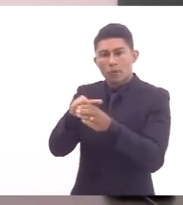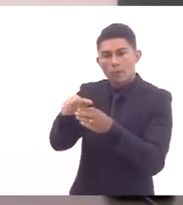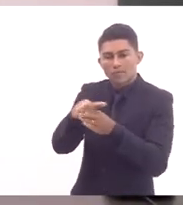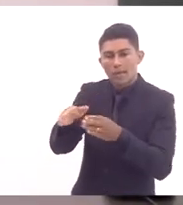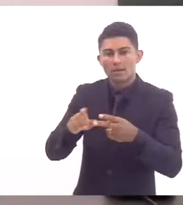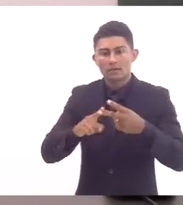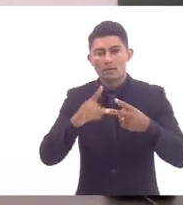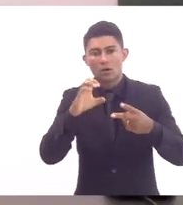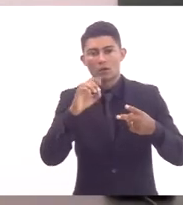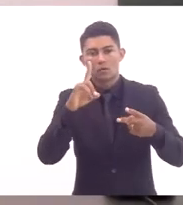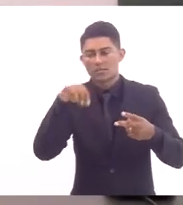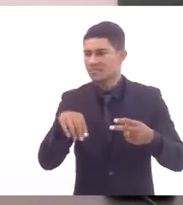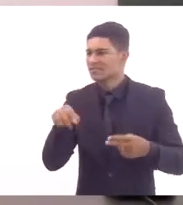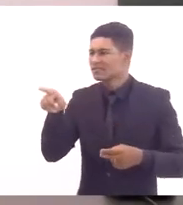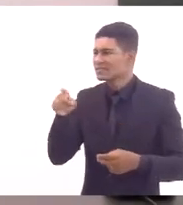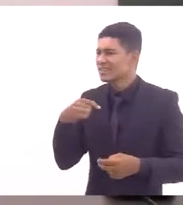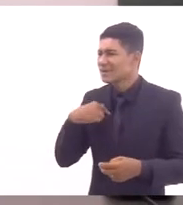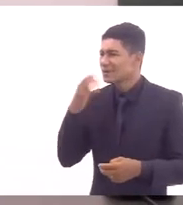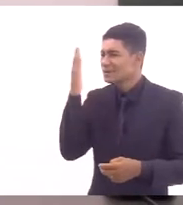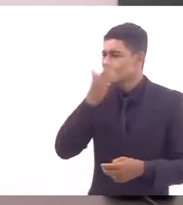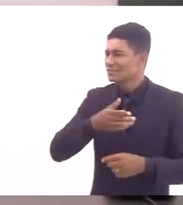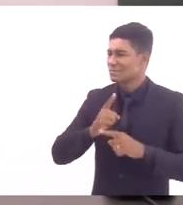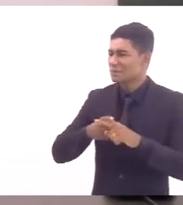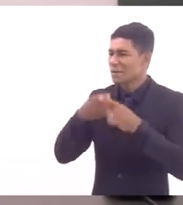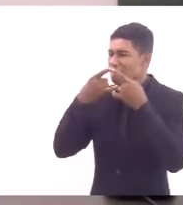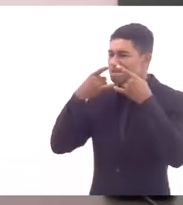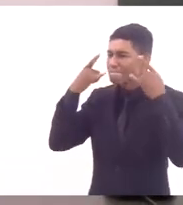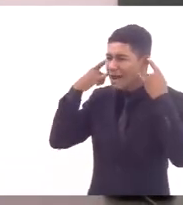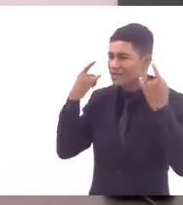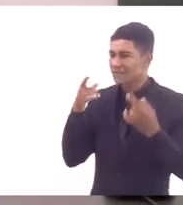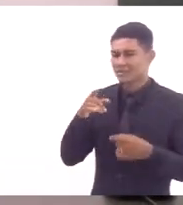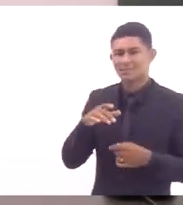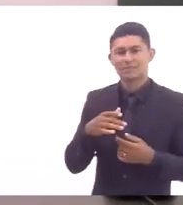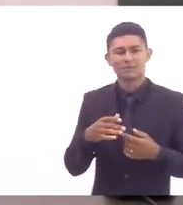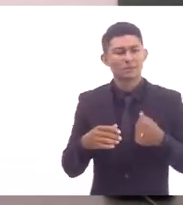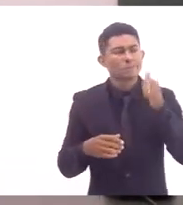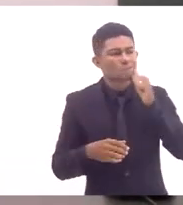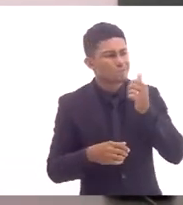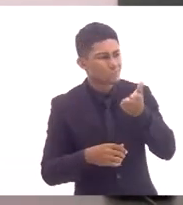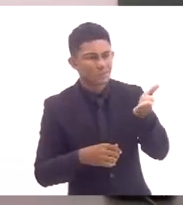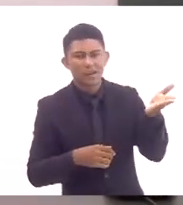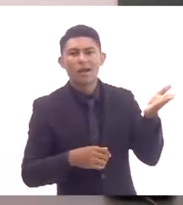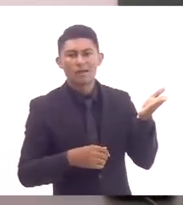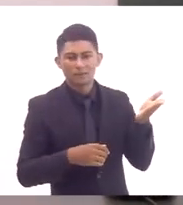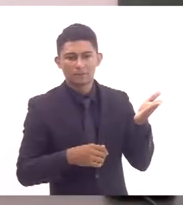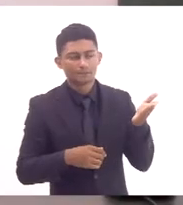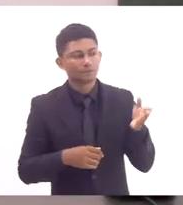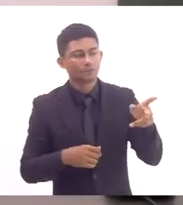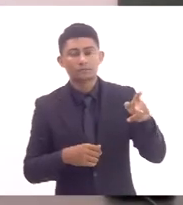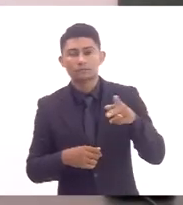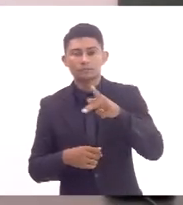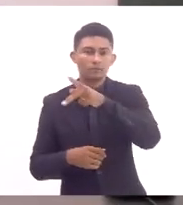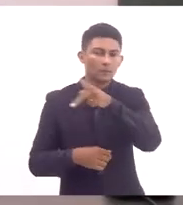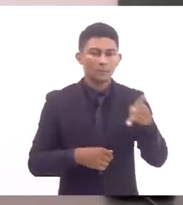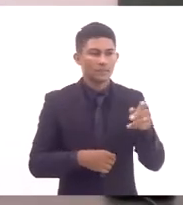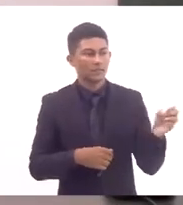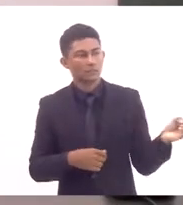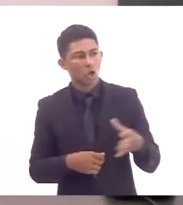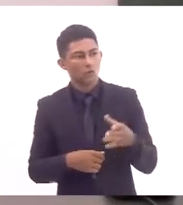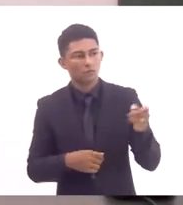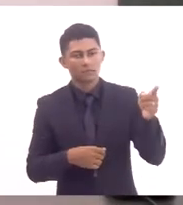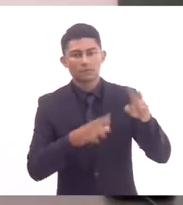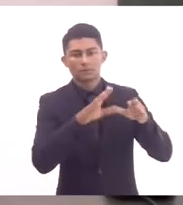de reconhecido Edna que você tava demais cara é Douglas a nova presidência da